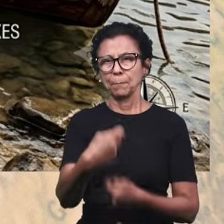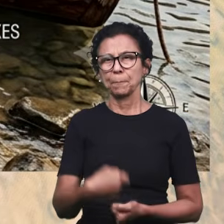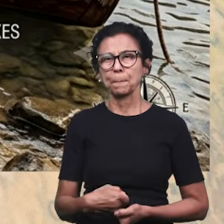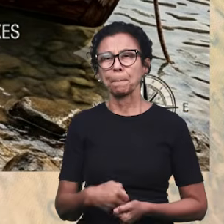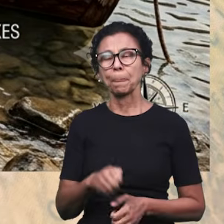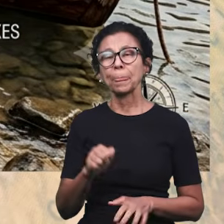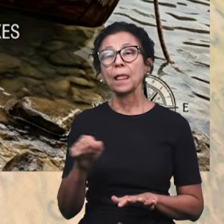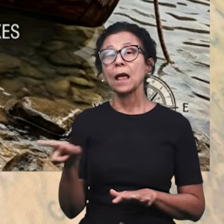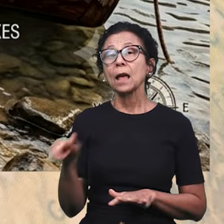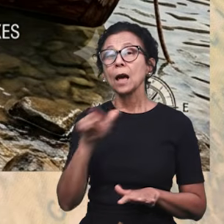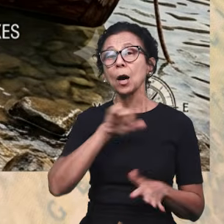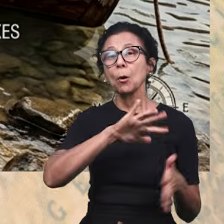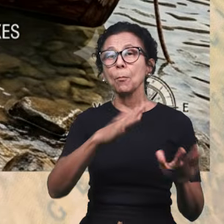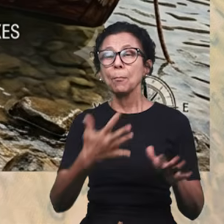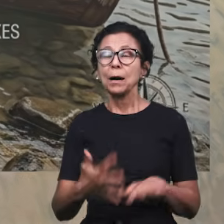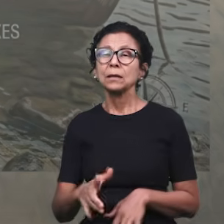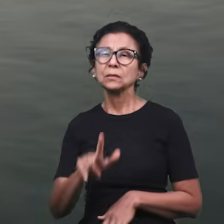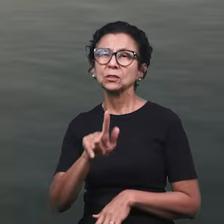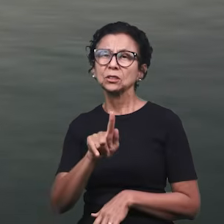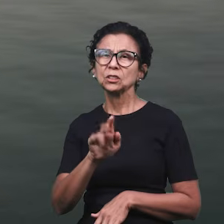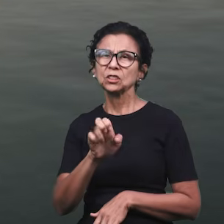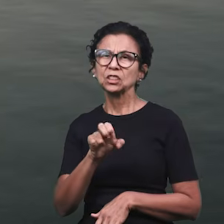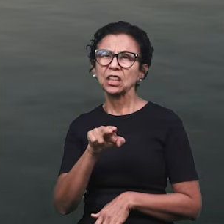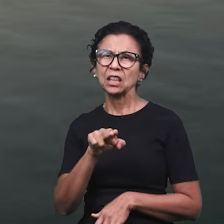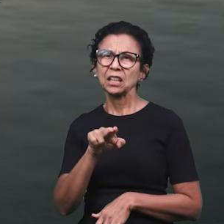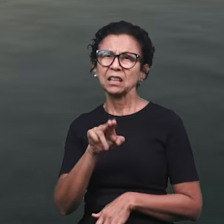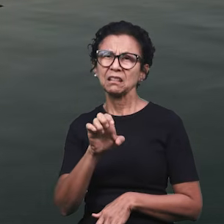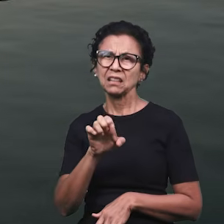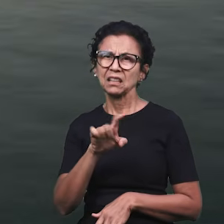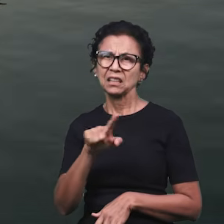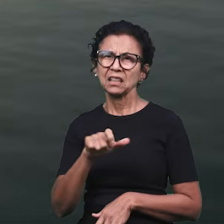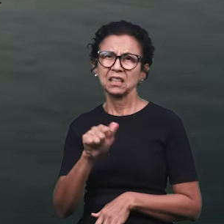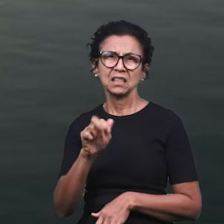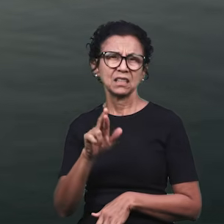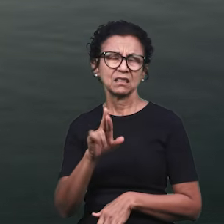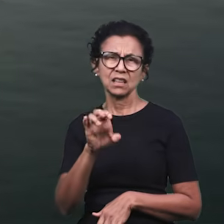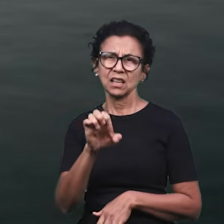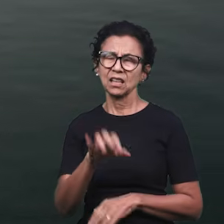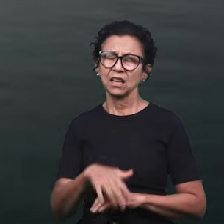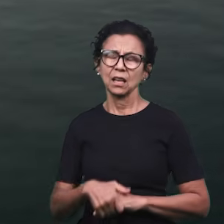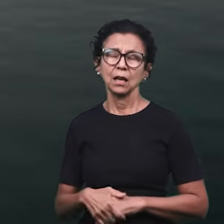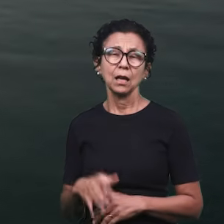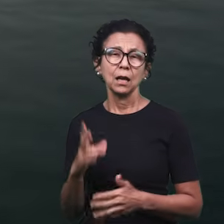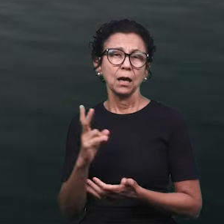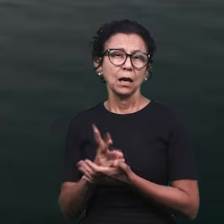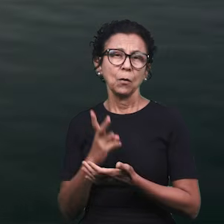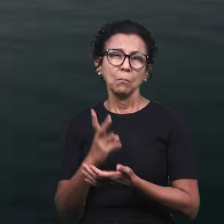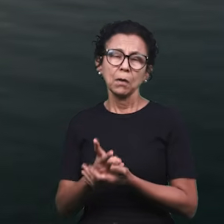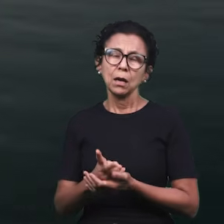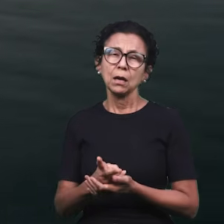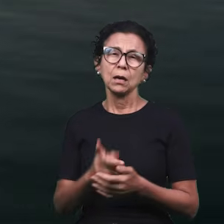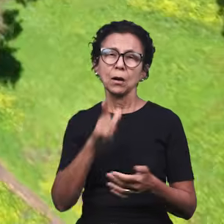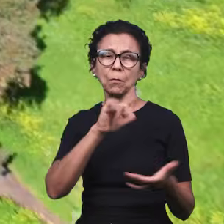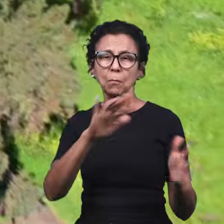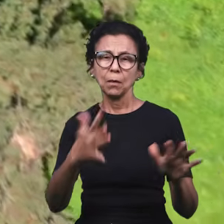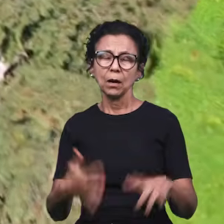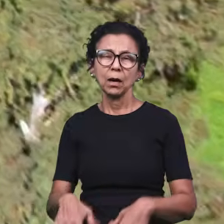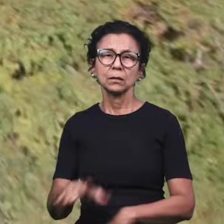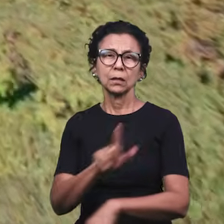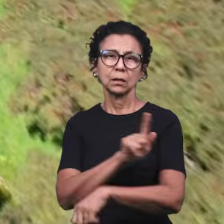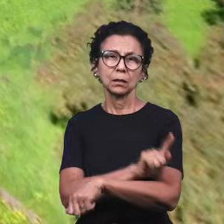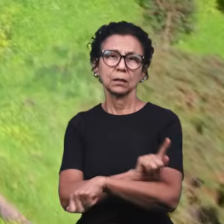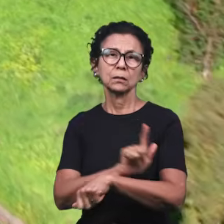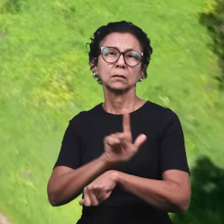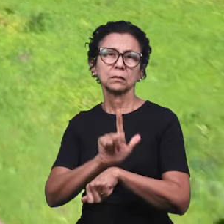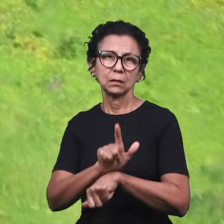mar de Genezaré, mas é o mesmo mar da Galileia. Depende de em que lugar que eles estavam, o povo